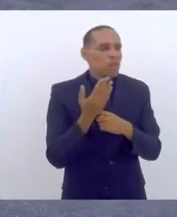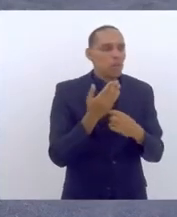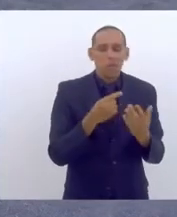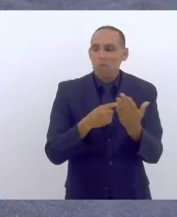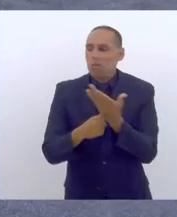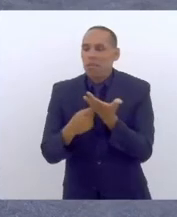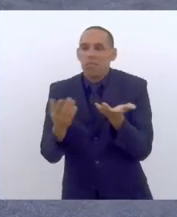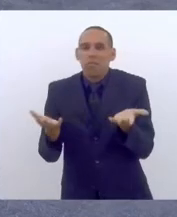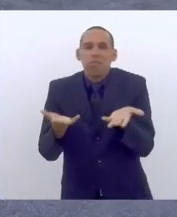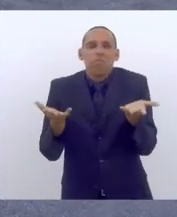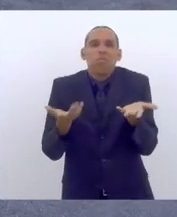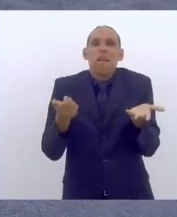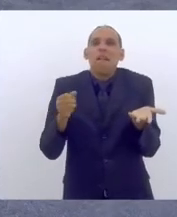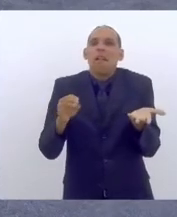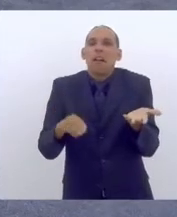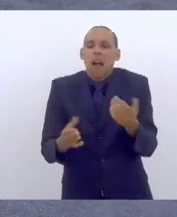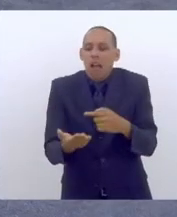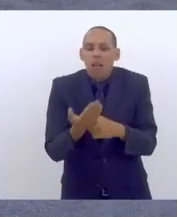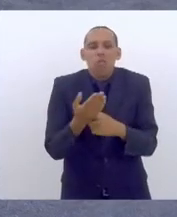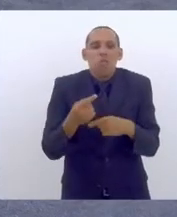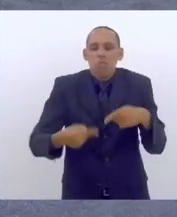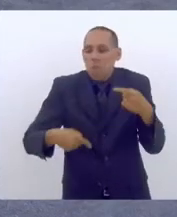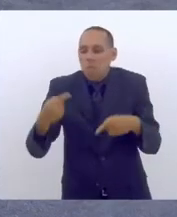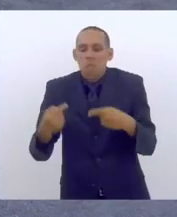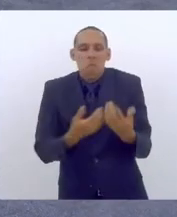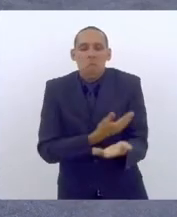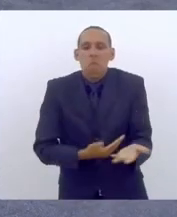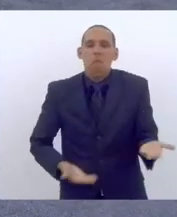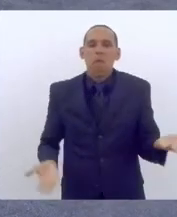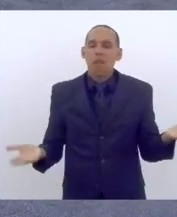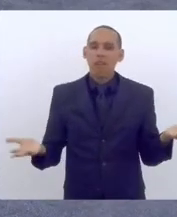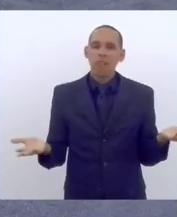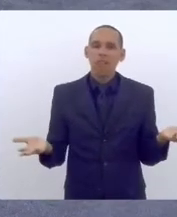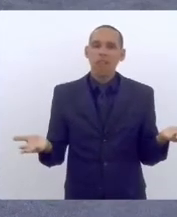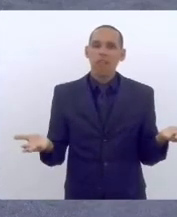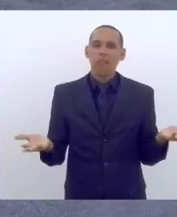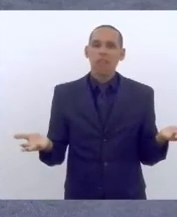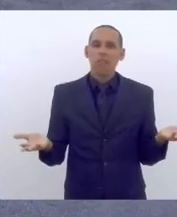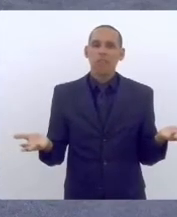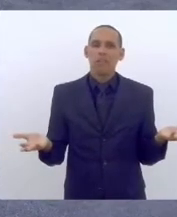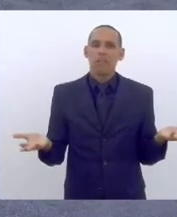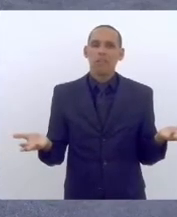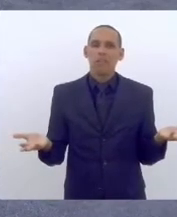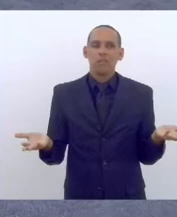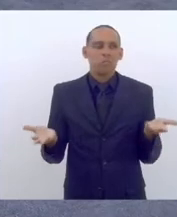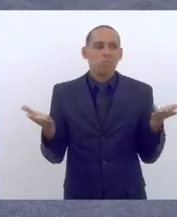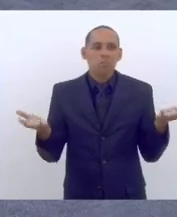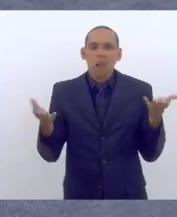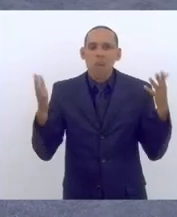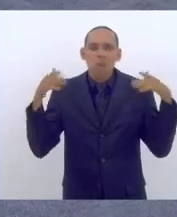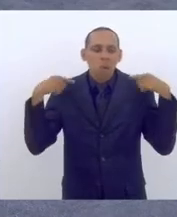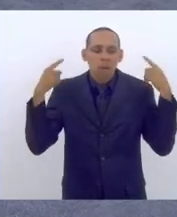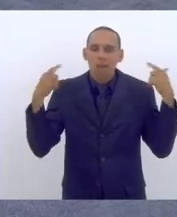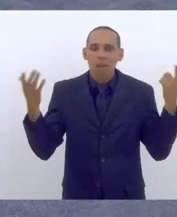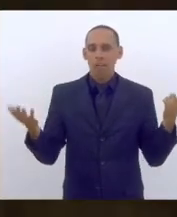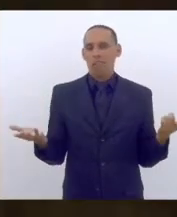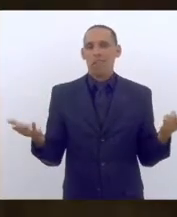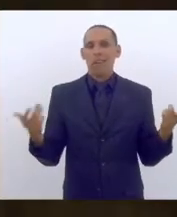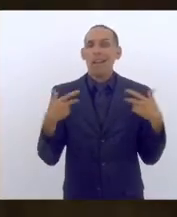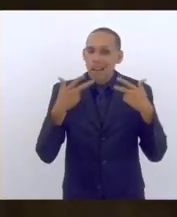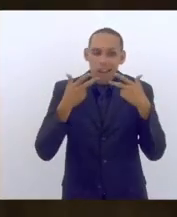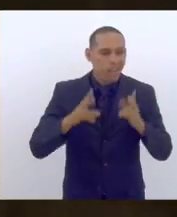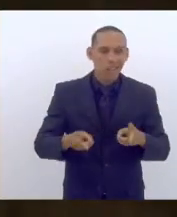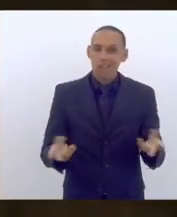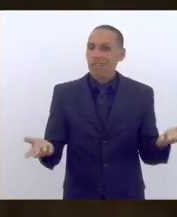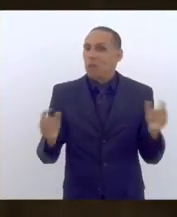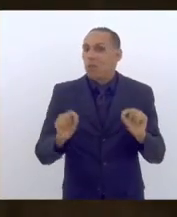você dialogar sobre uma política pública então uma loucura eu sempre falo